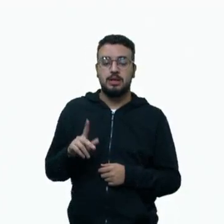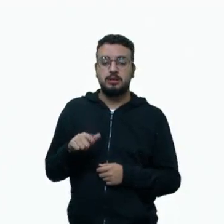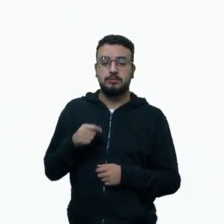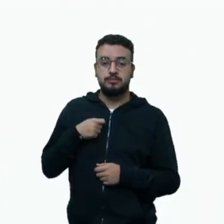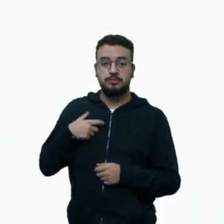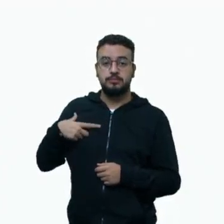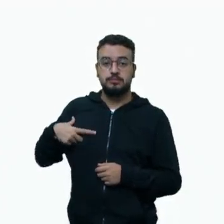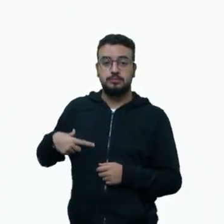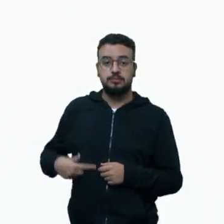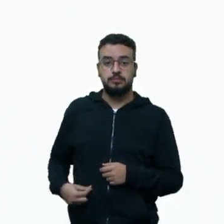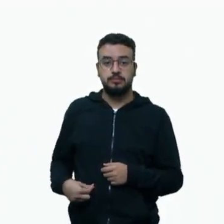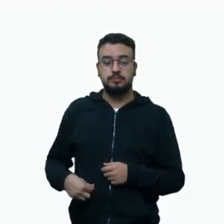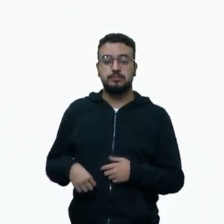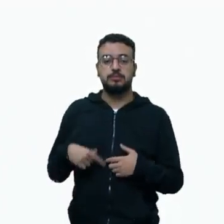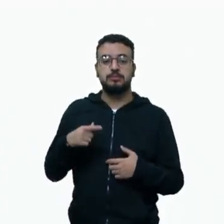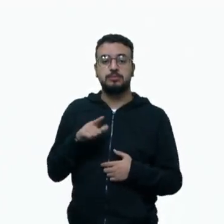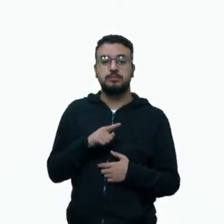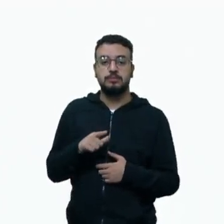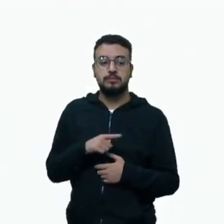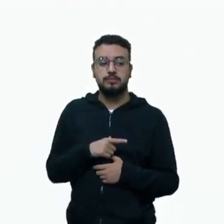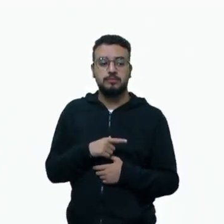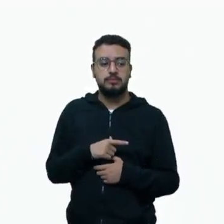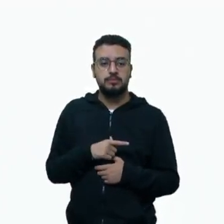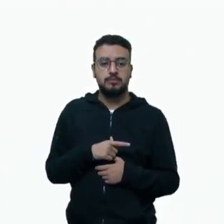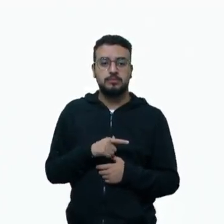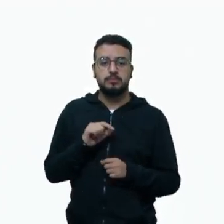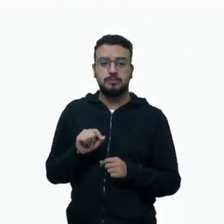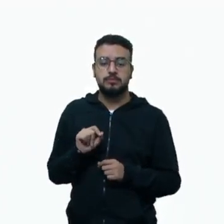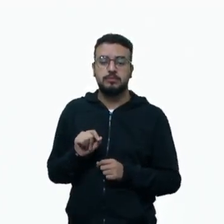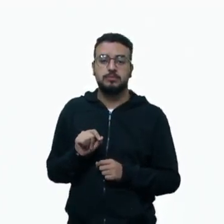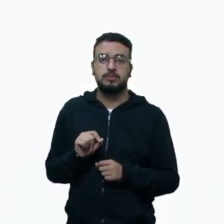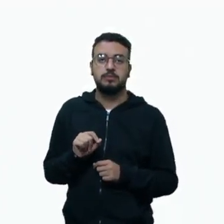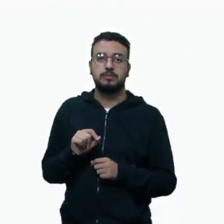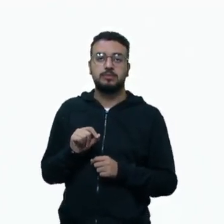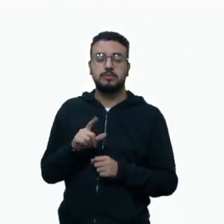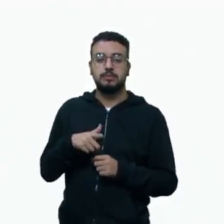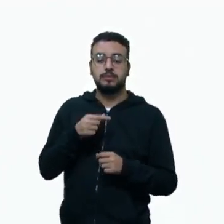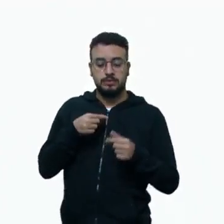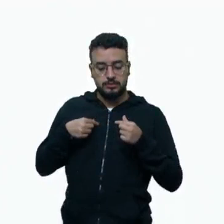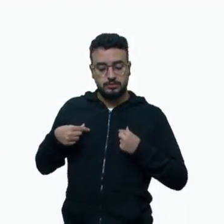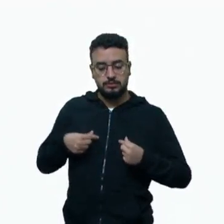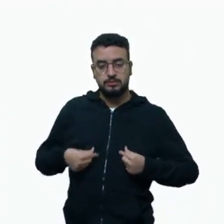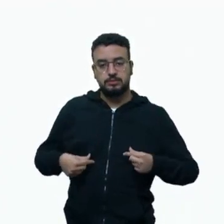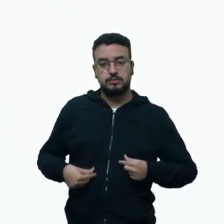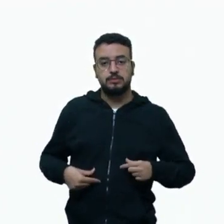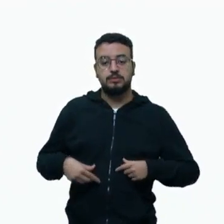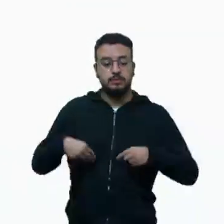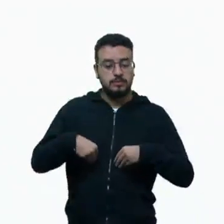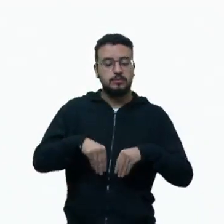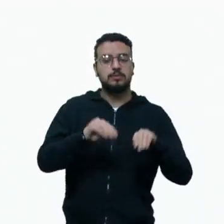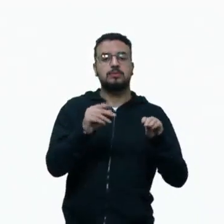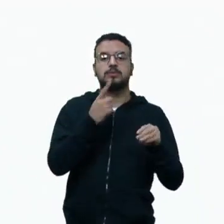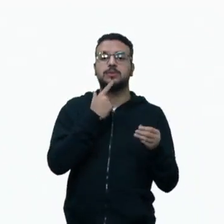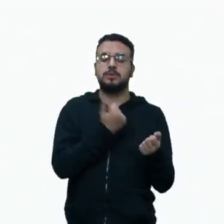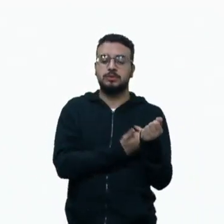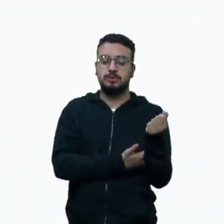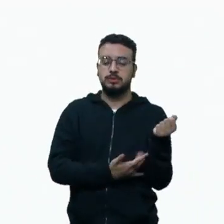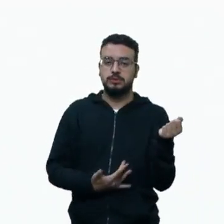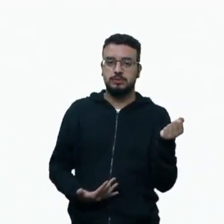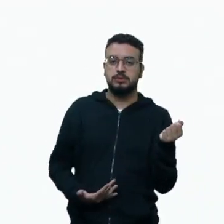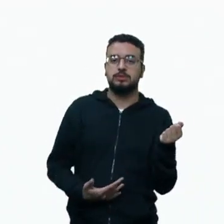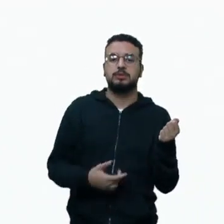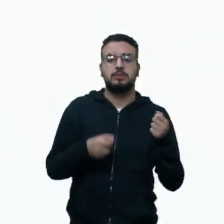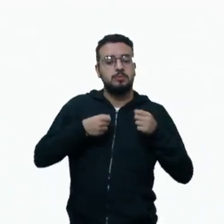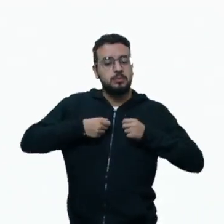circulação pulmonar, eu tenho, inclui os vasos sanguíneos que transportam o sangue para os pulmões para